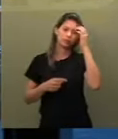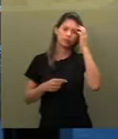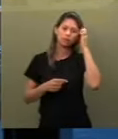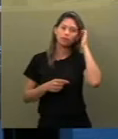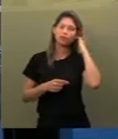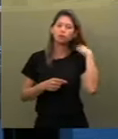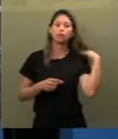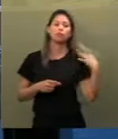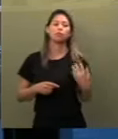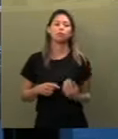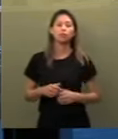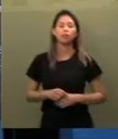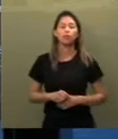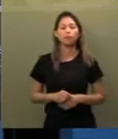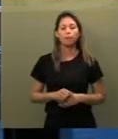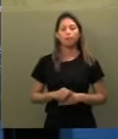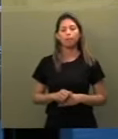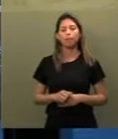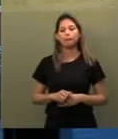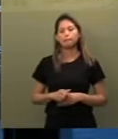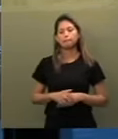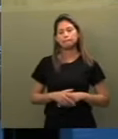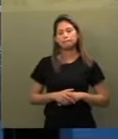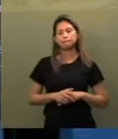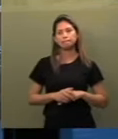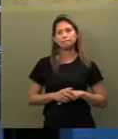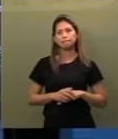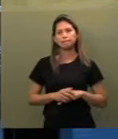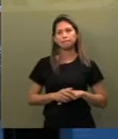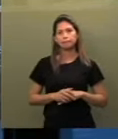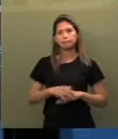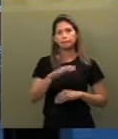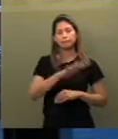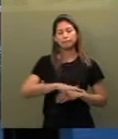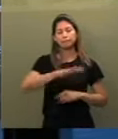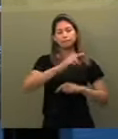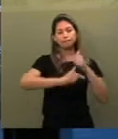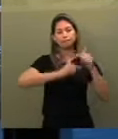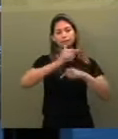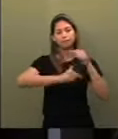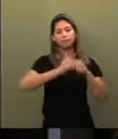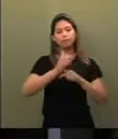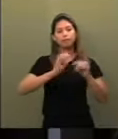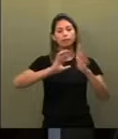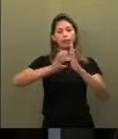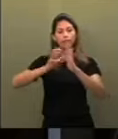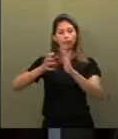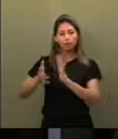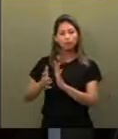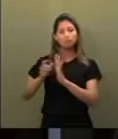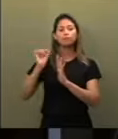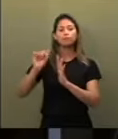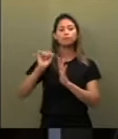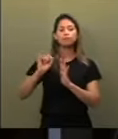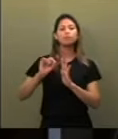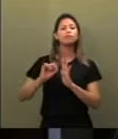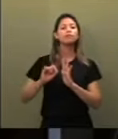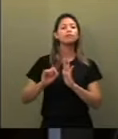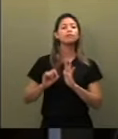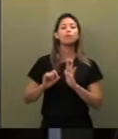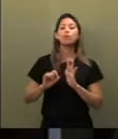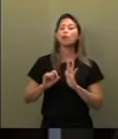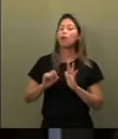é o exercício de atividades político-partidárias, condição essa